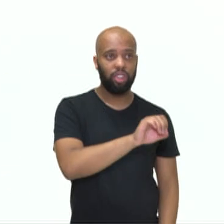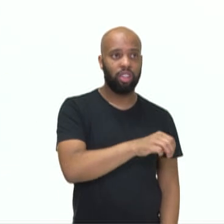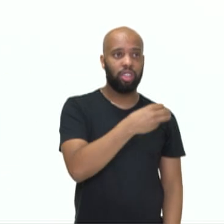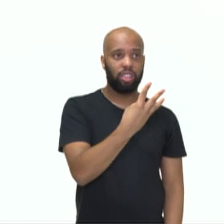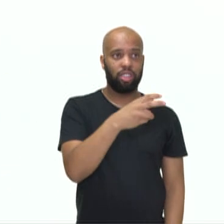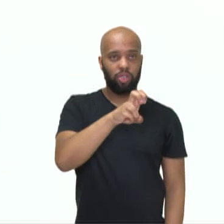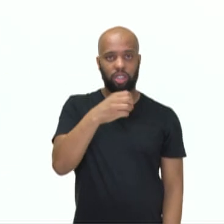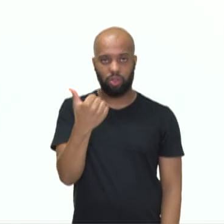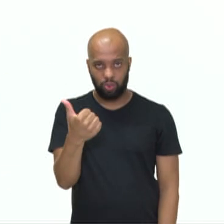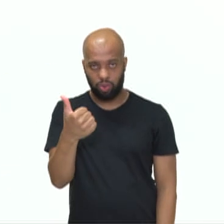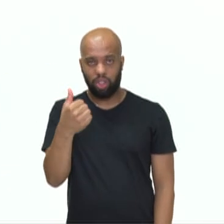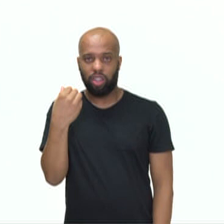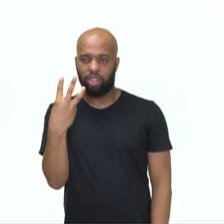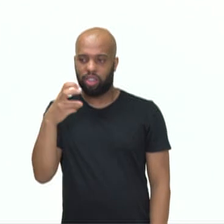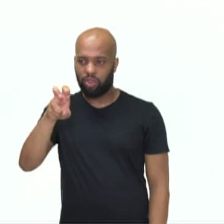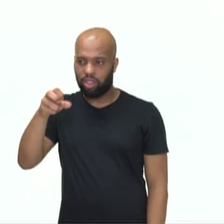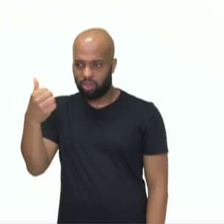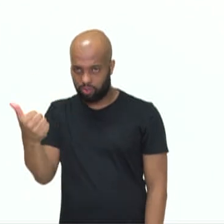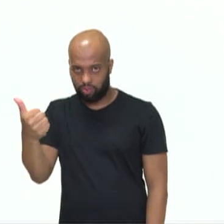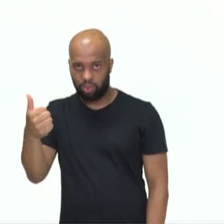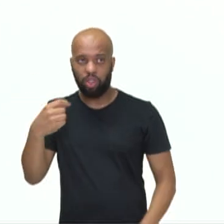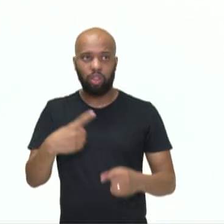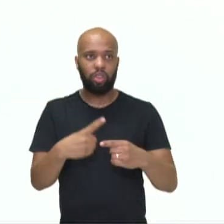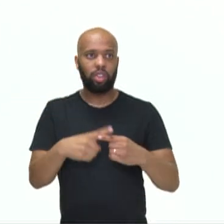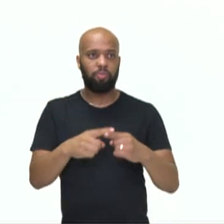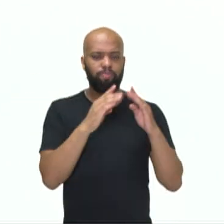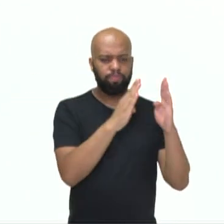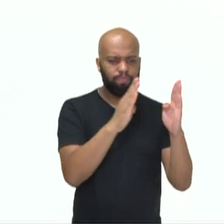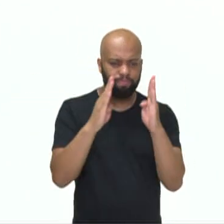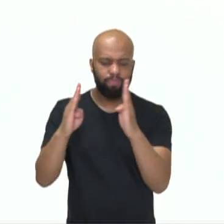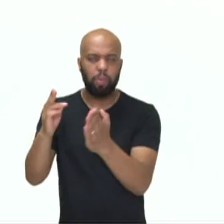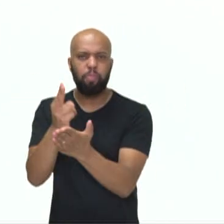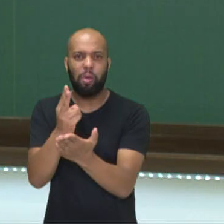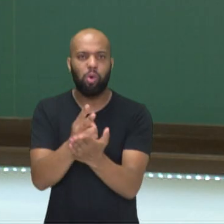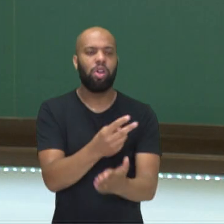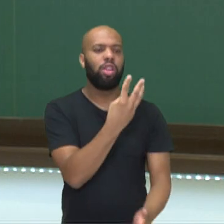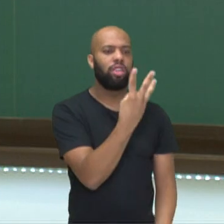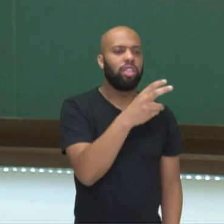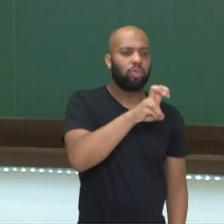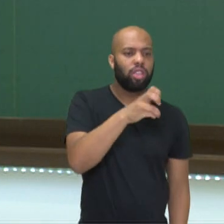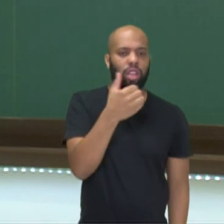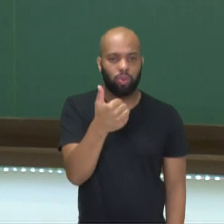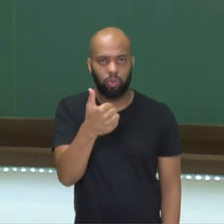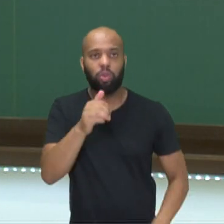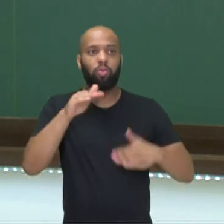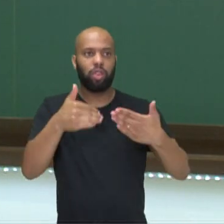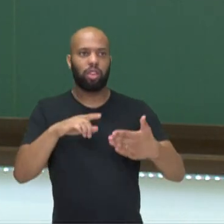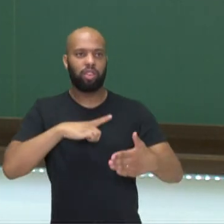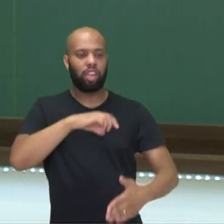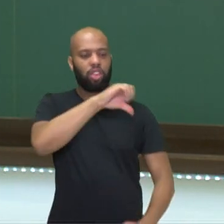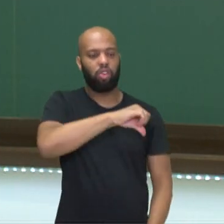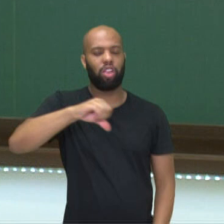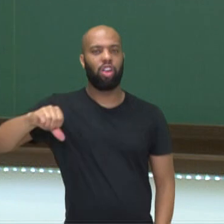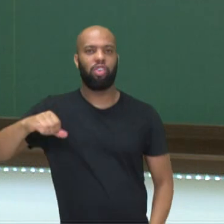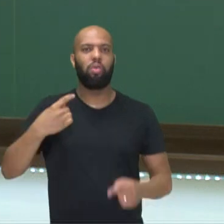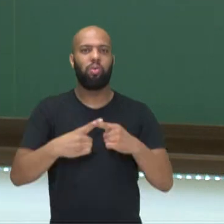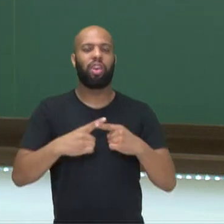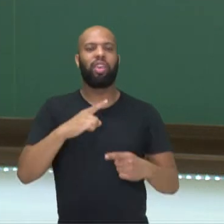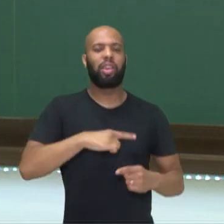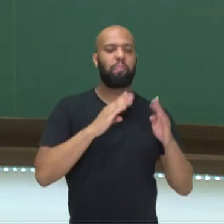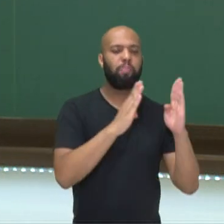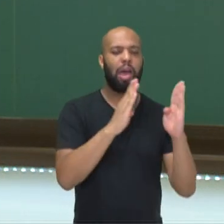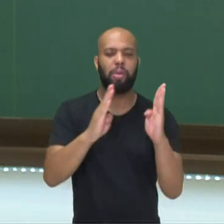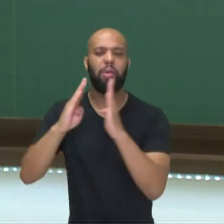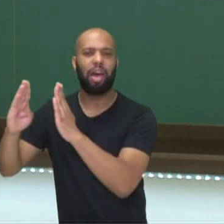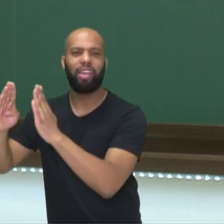0,351, 351. O período é 351. Para cada casa do período, você escreve um 9. Simplificando